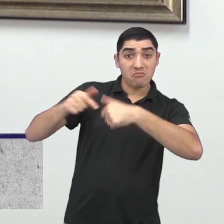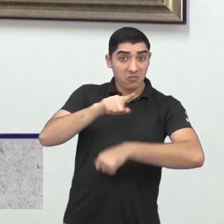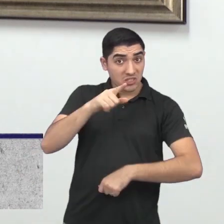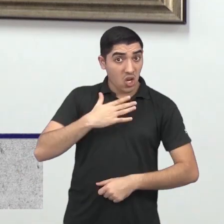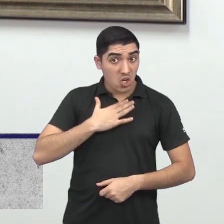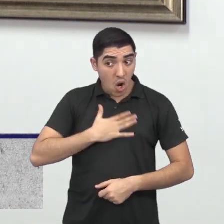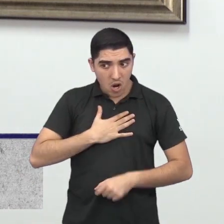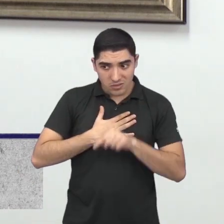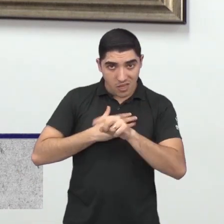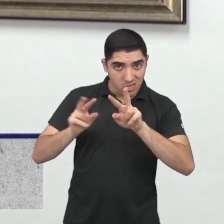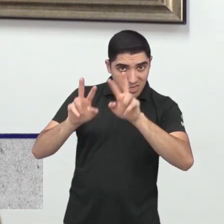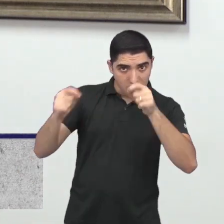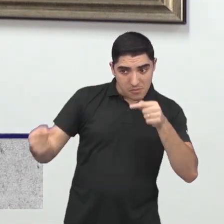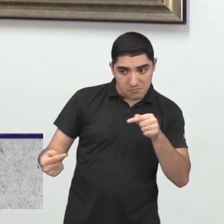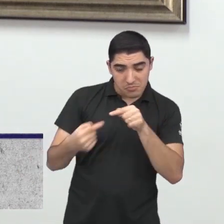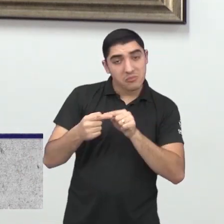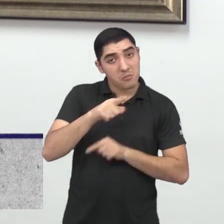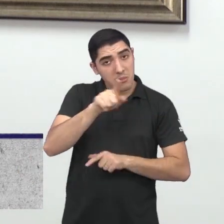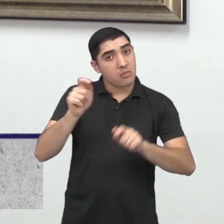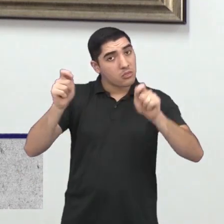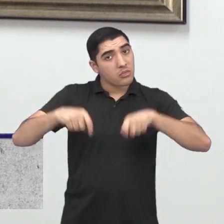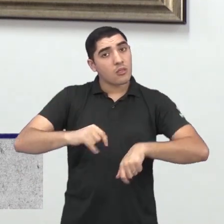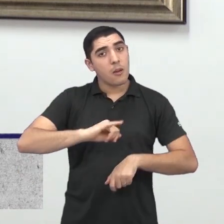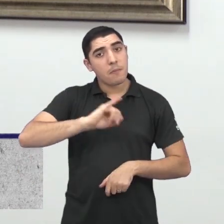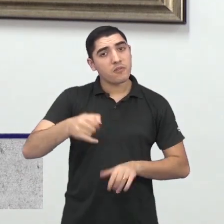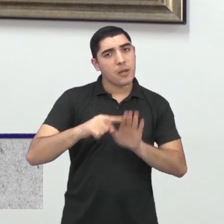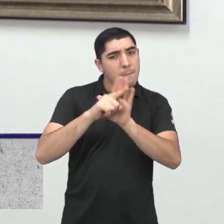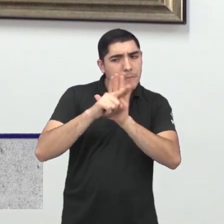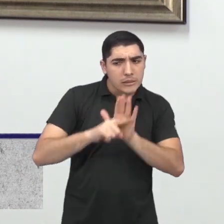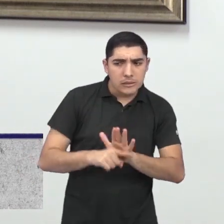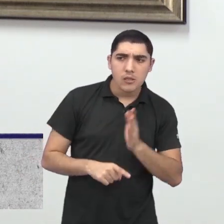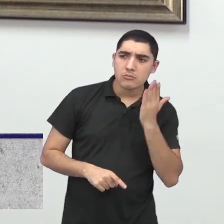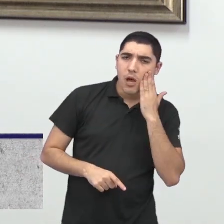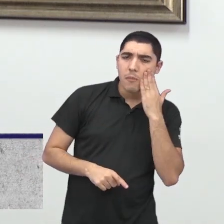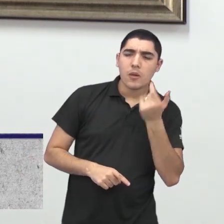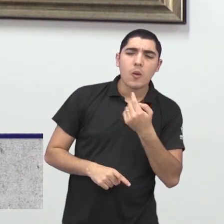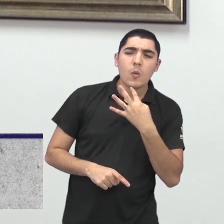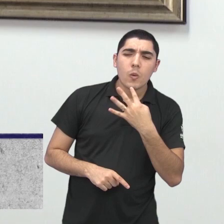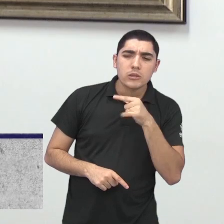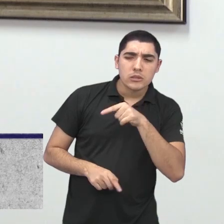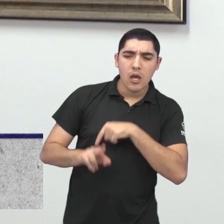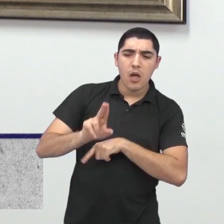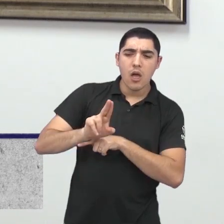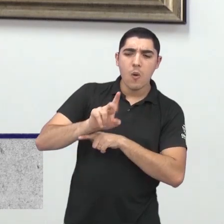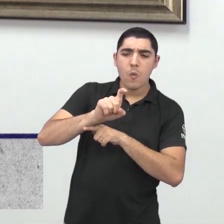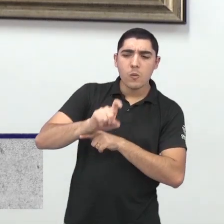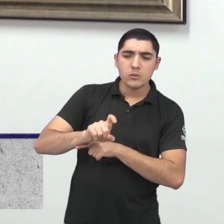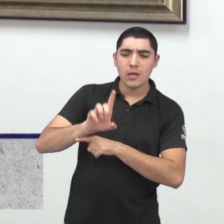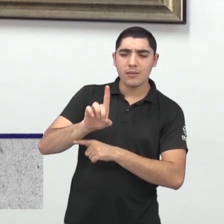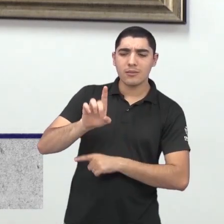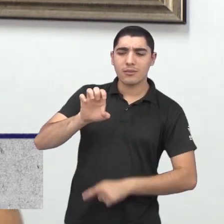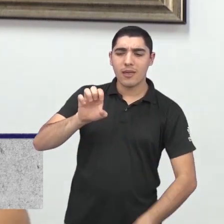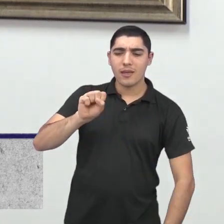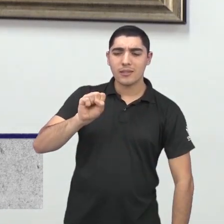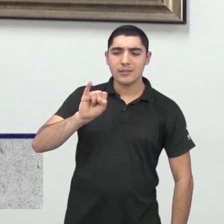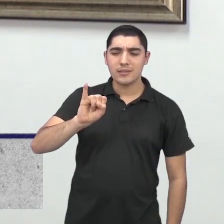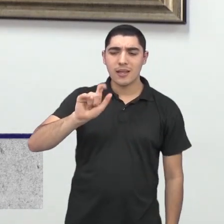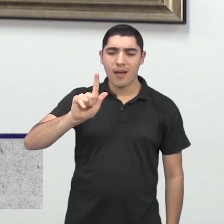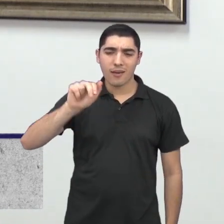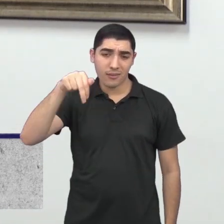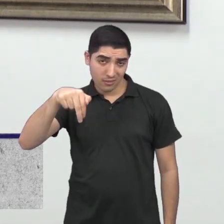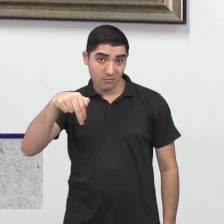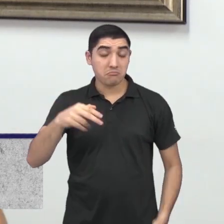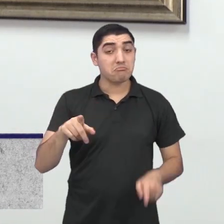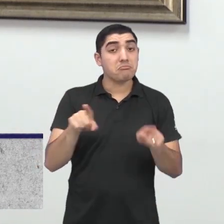tema, gosta do assunto, pesquisar um pouquinho mais pode ser uma boa pedida, bem interessante, não é mesmo? E